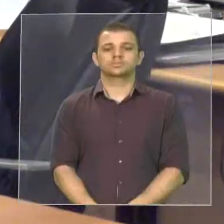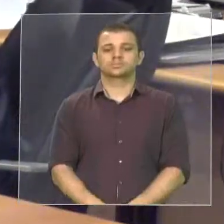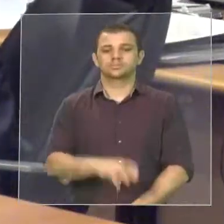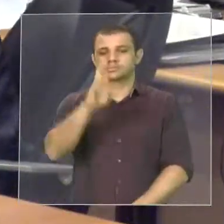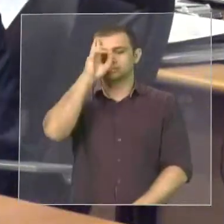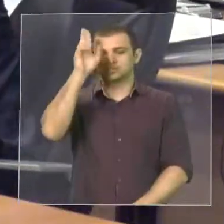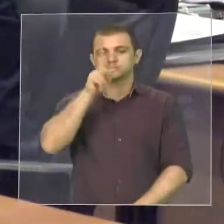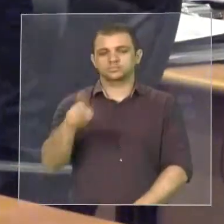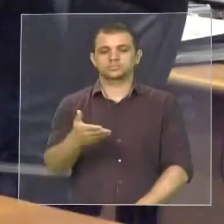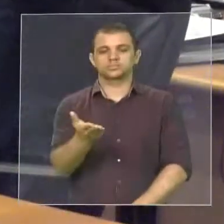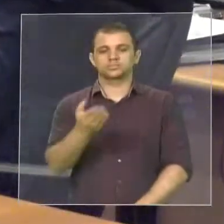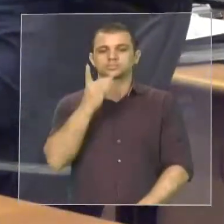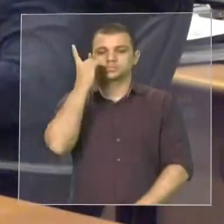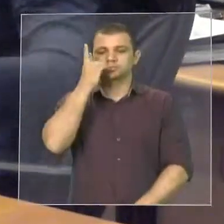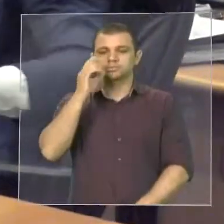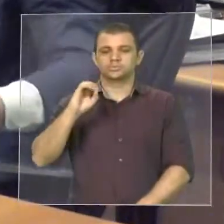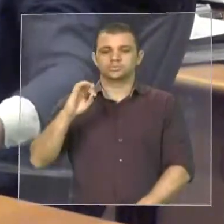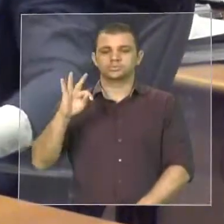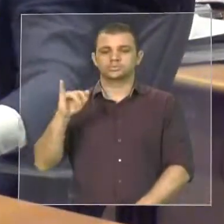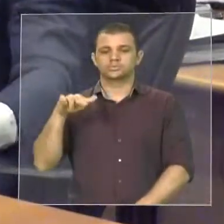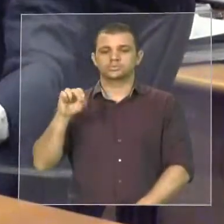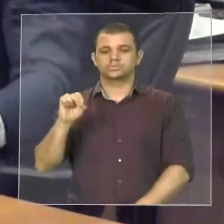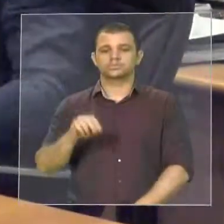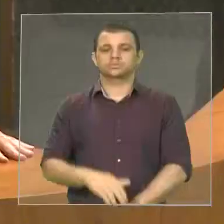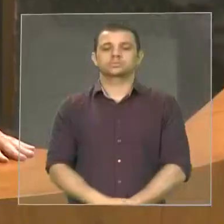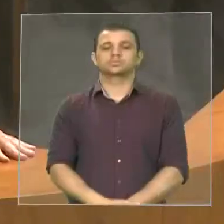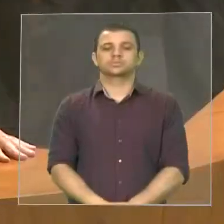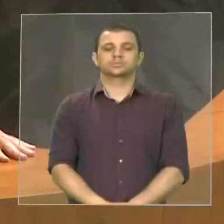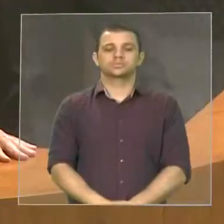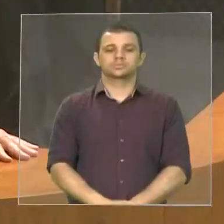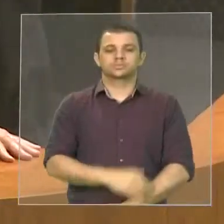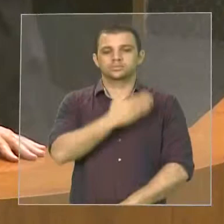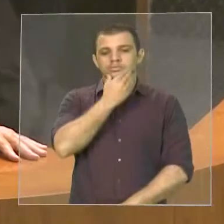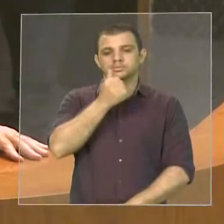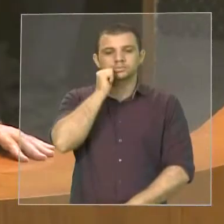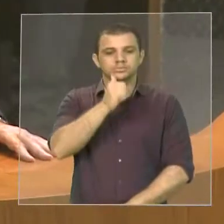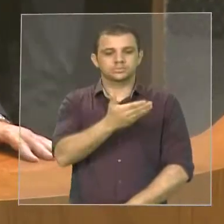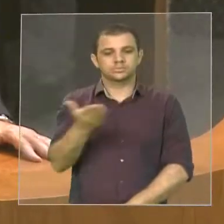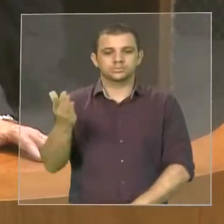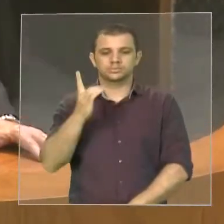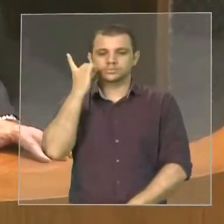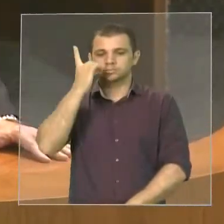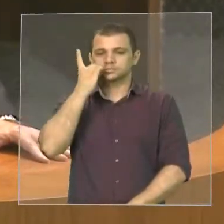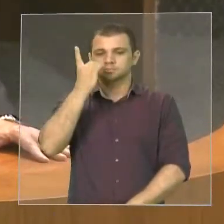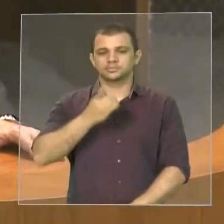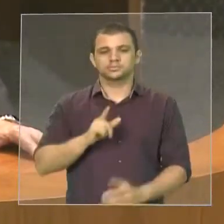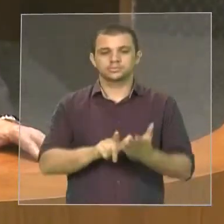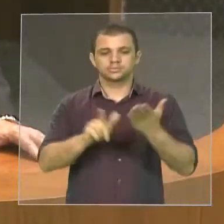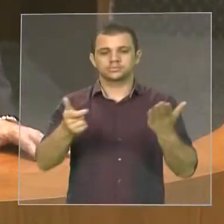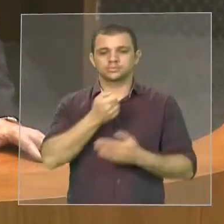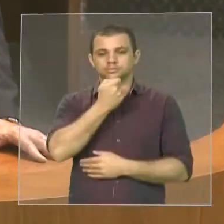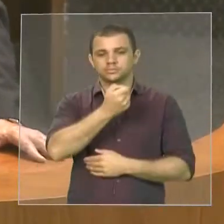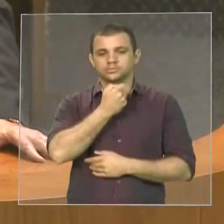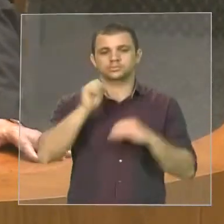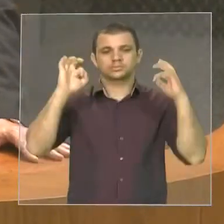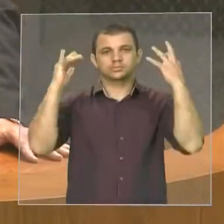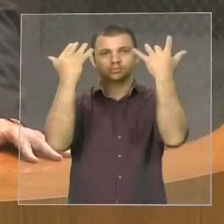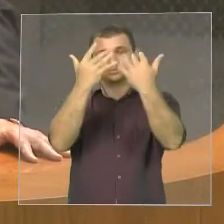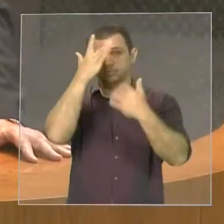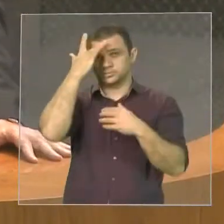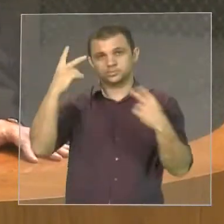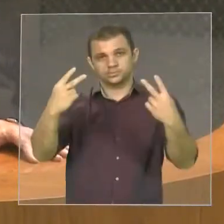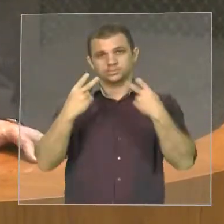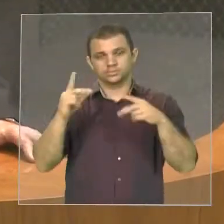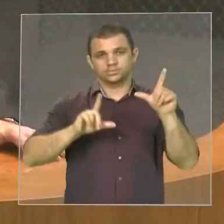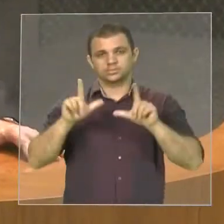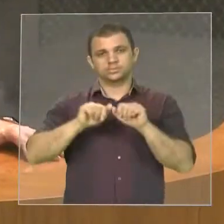Senhor presidente, deputado Atelino, senhoras deputadas, senhores deputados, jornalistas, galeria, aqueles que nos veem